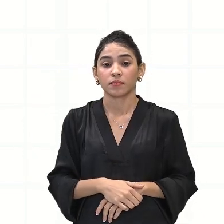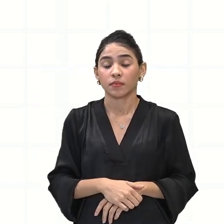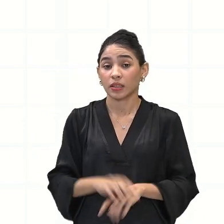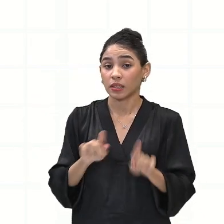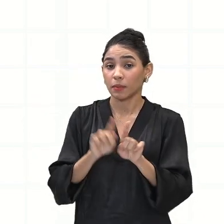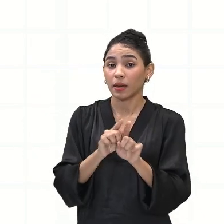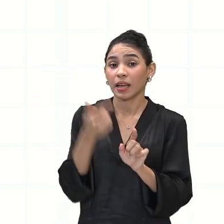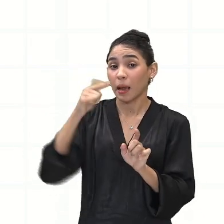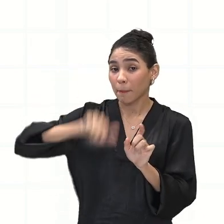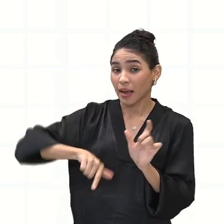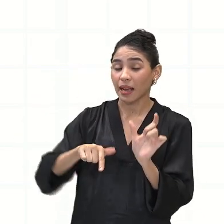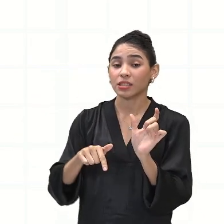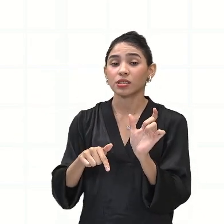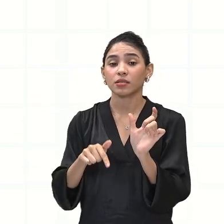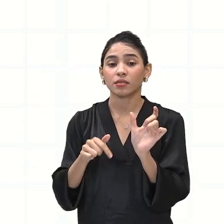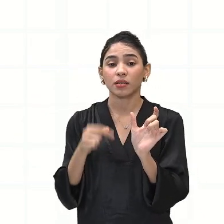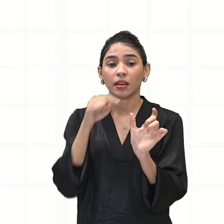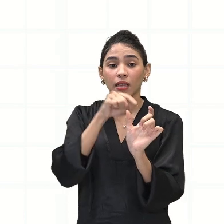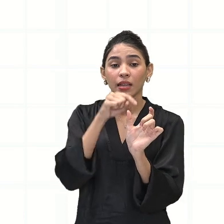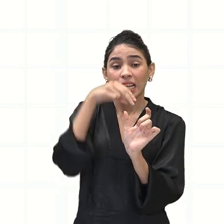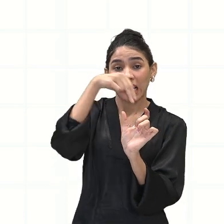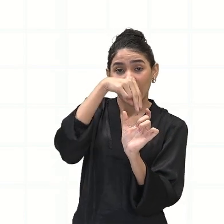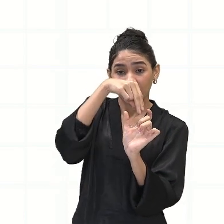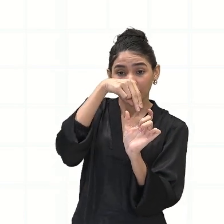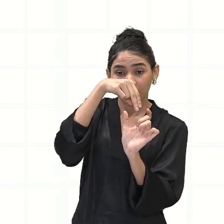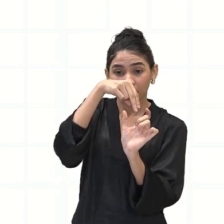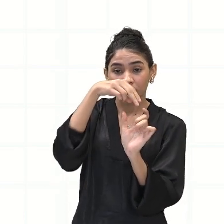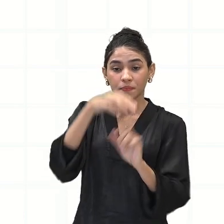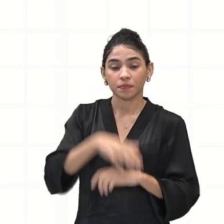Eu tenho a repetição do N.